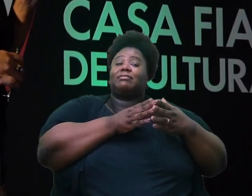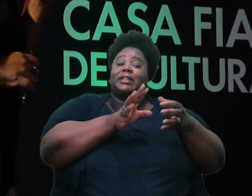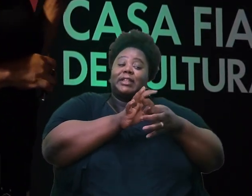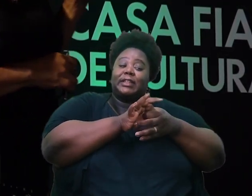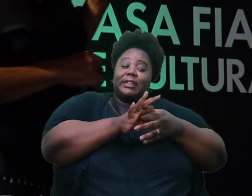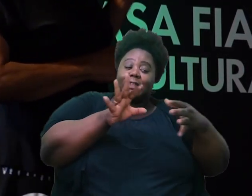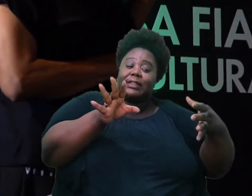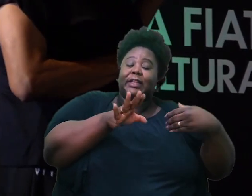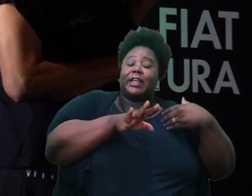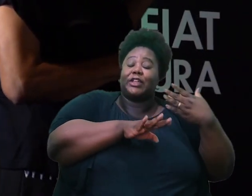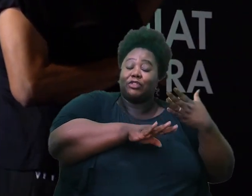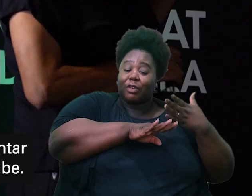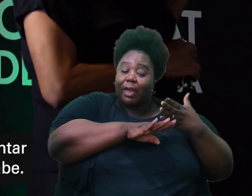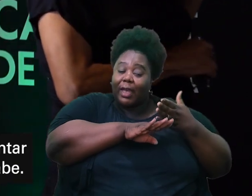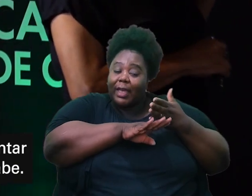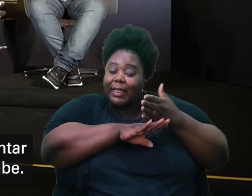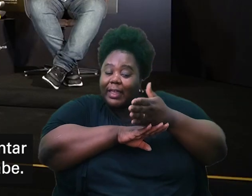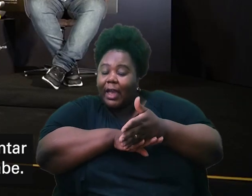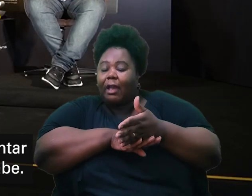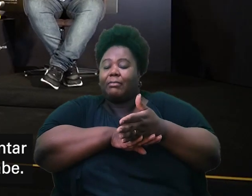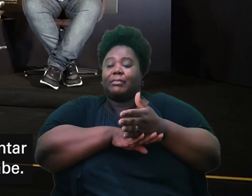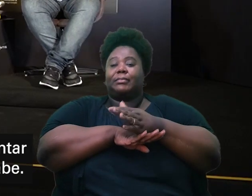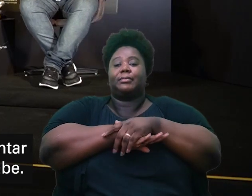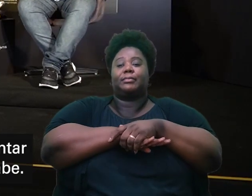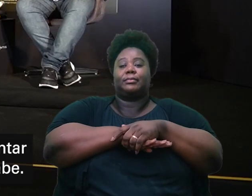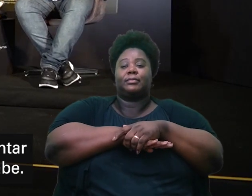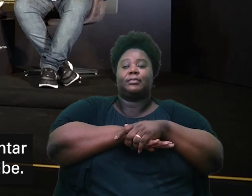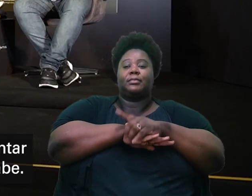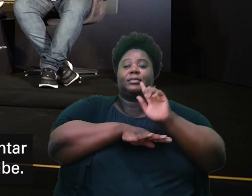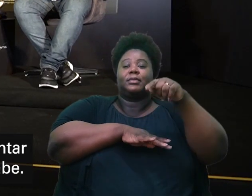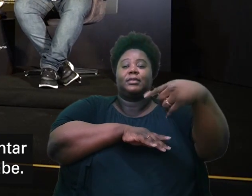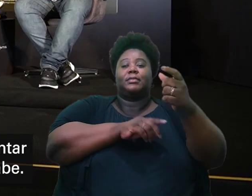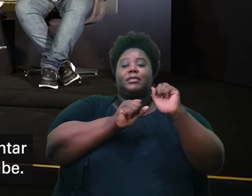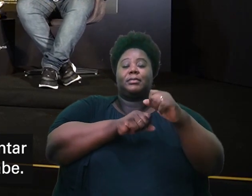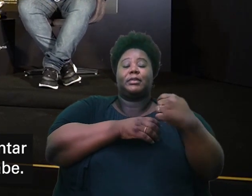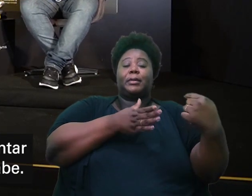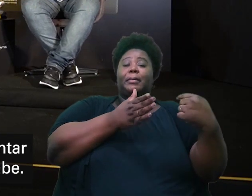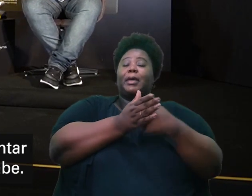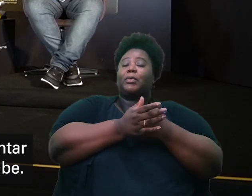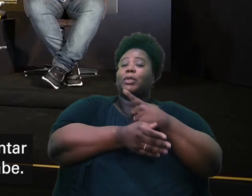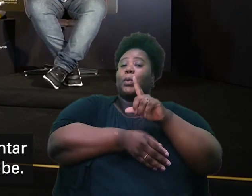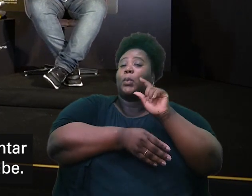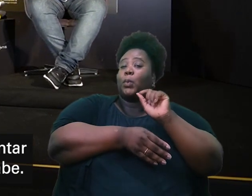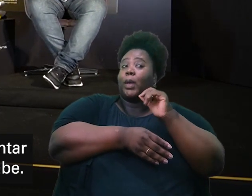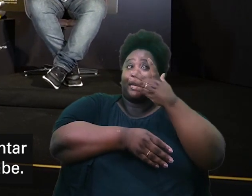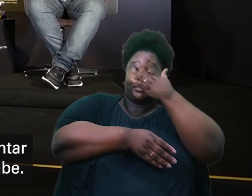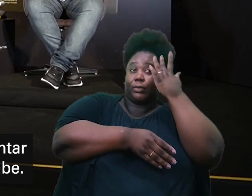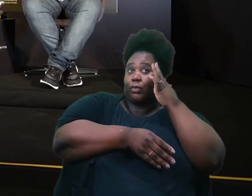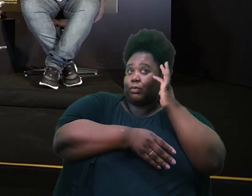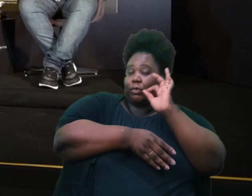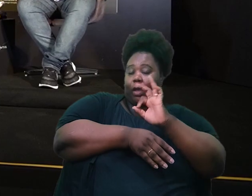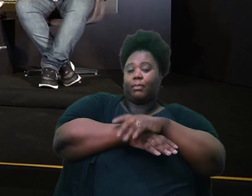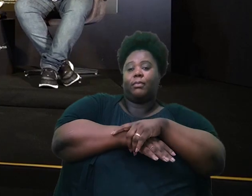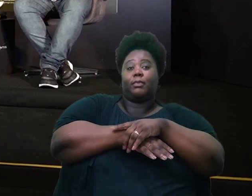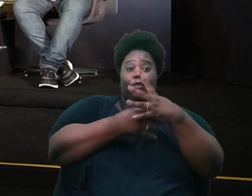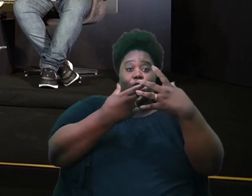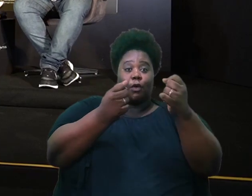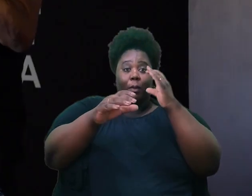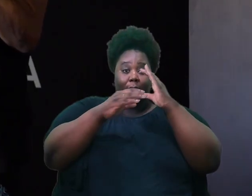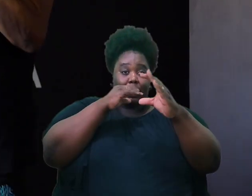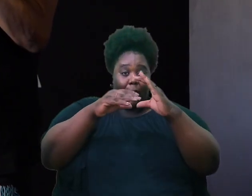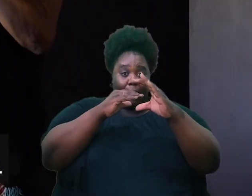meu gunga chegar. Depois vocês podem perguntar o que é gunga, para quem não sabe, né? Então vamos